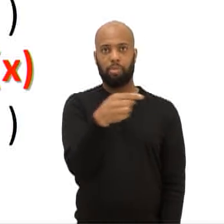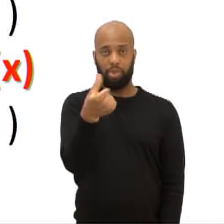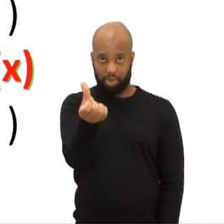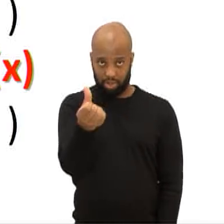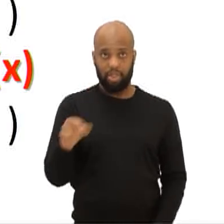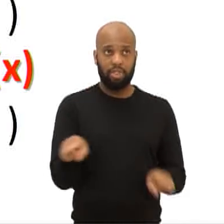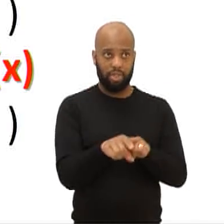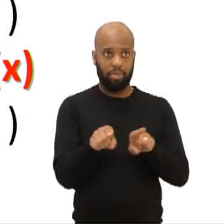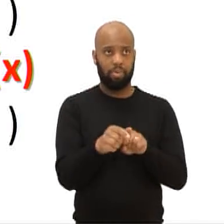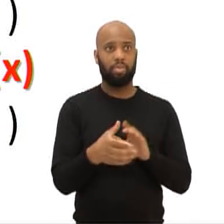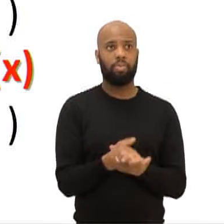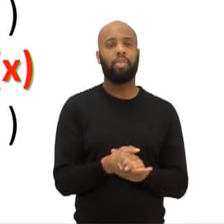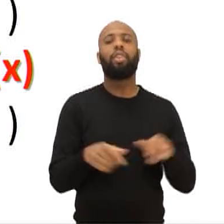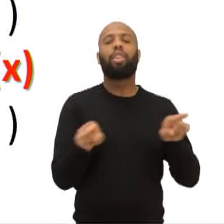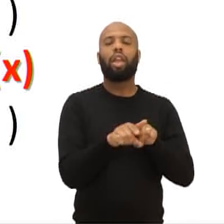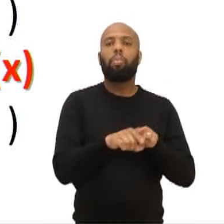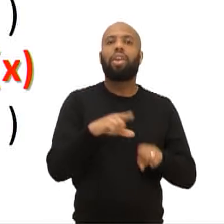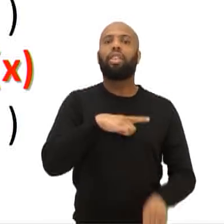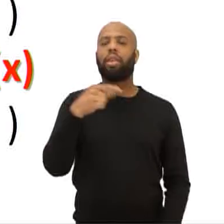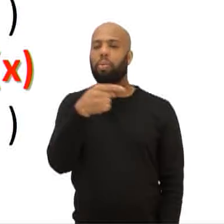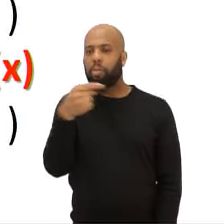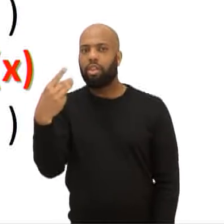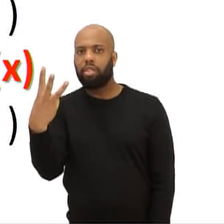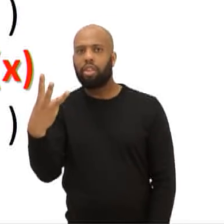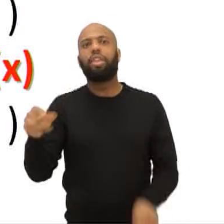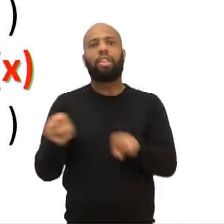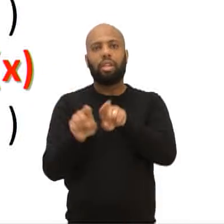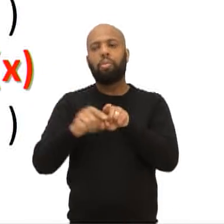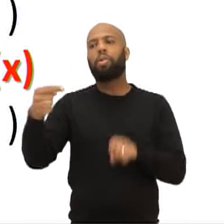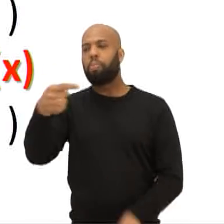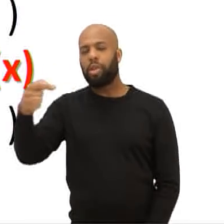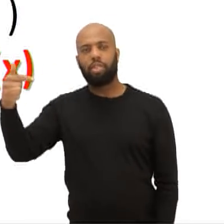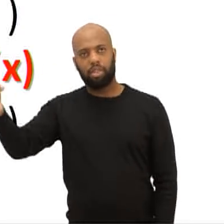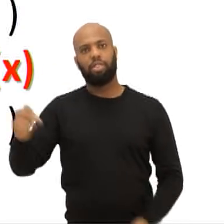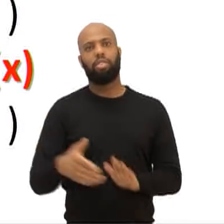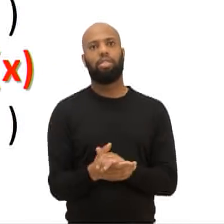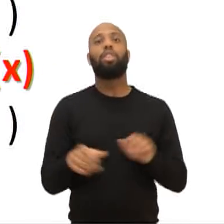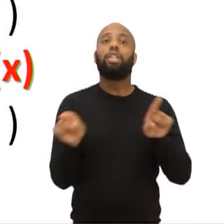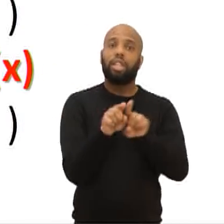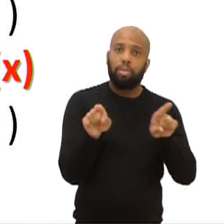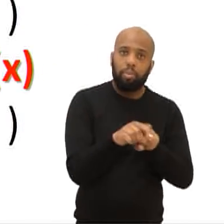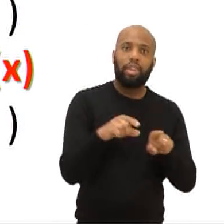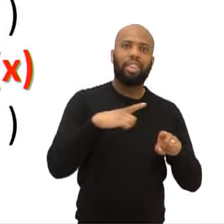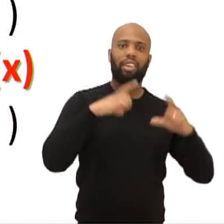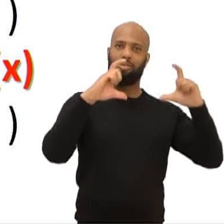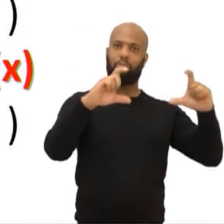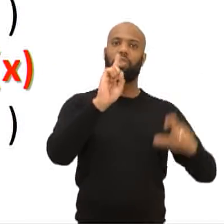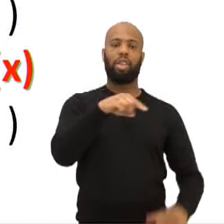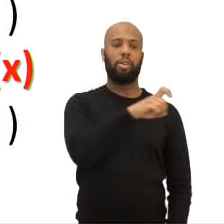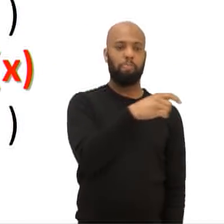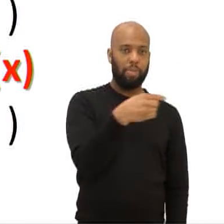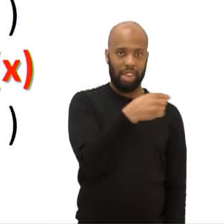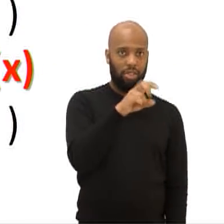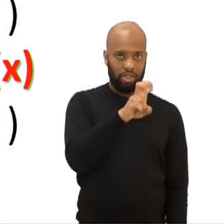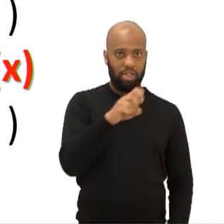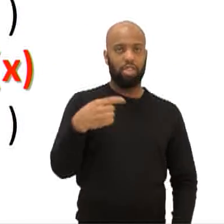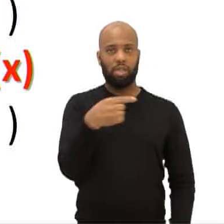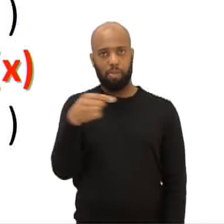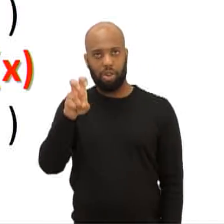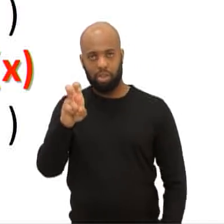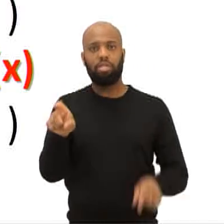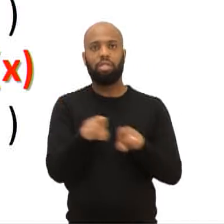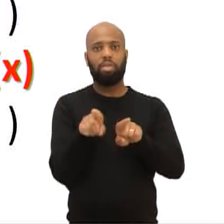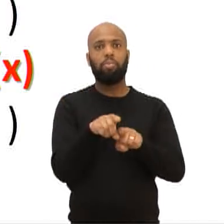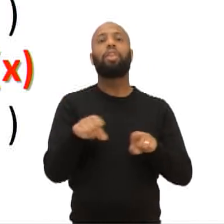6, menos 3 e menos 7, menos 5 e menos 5,